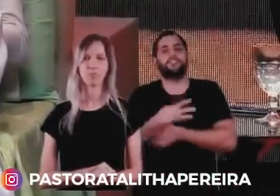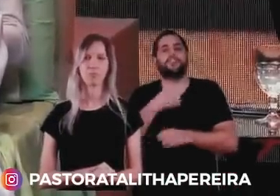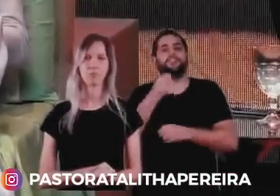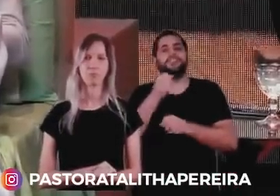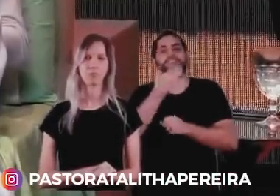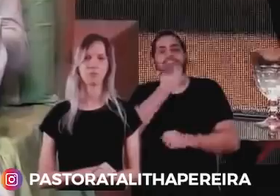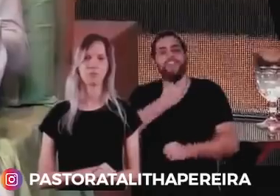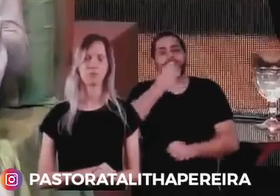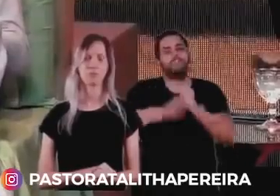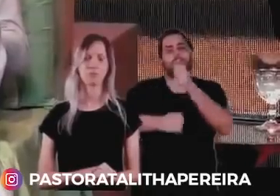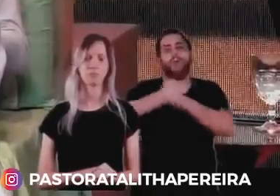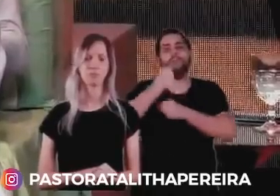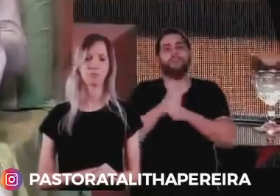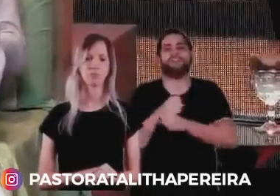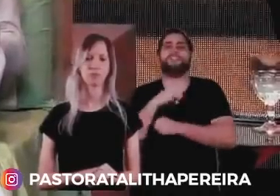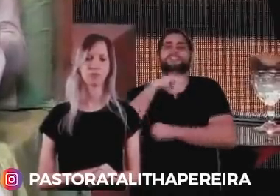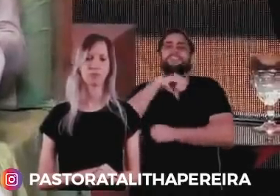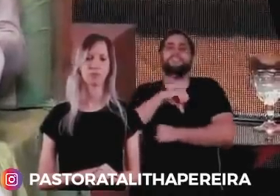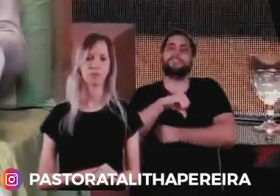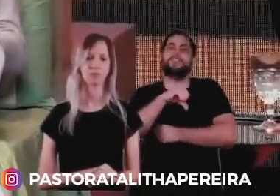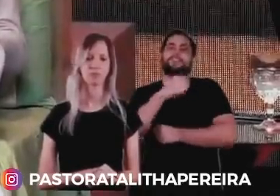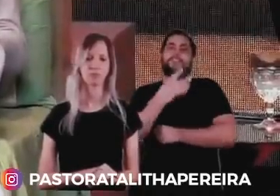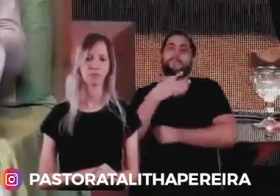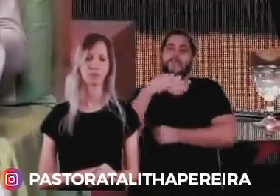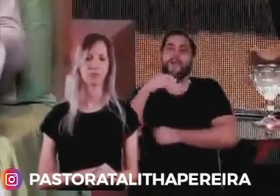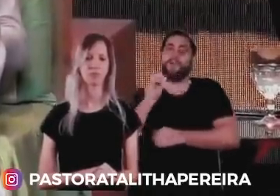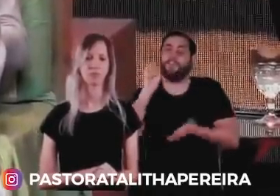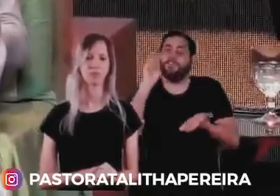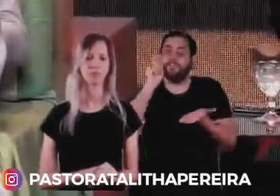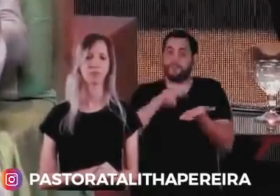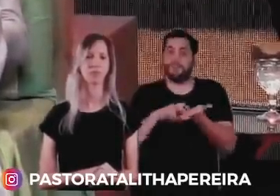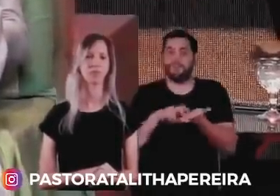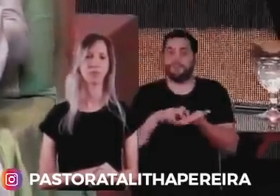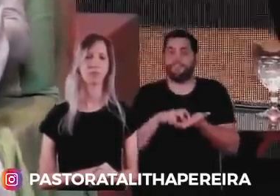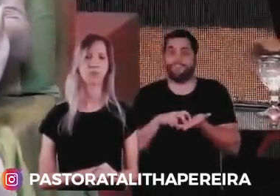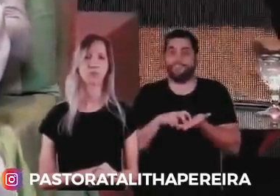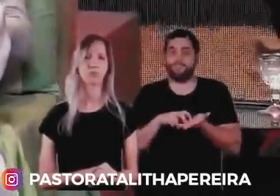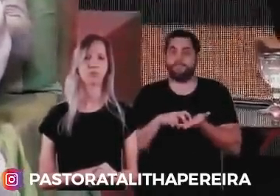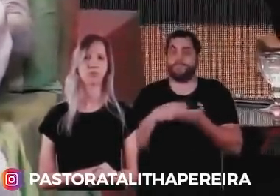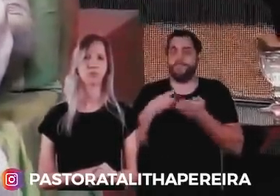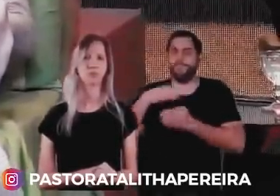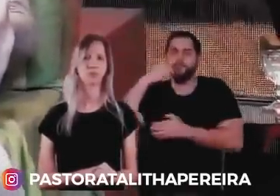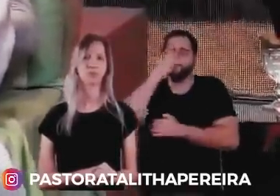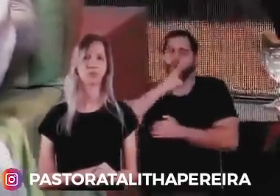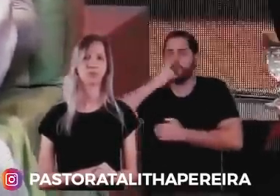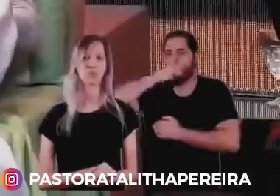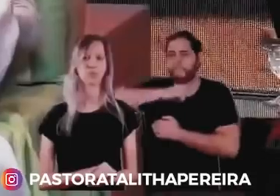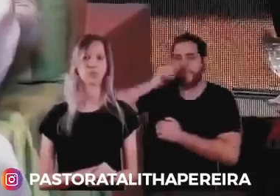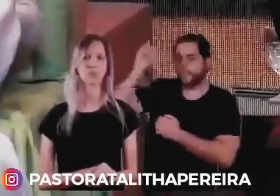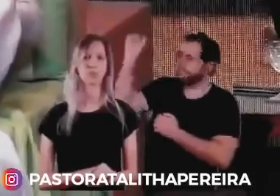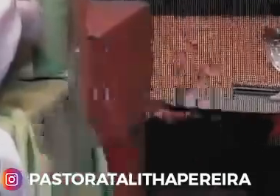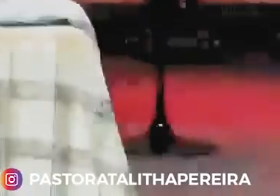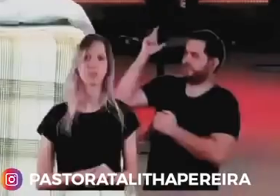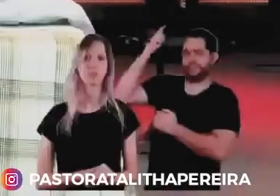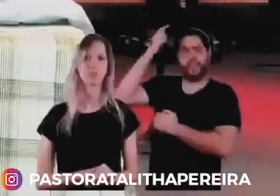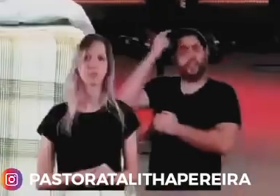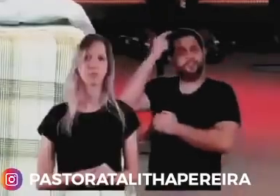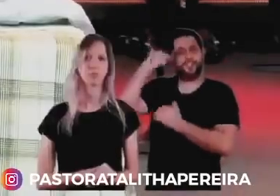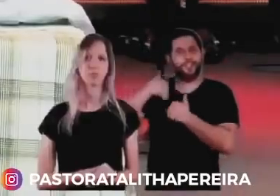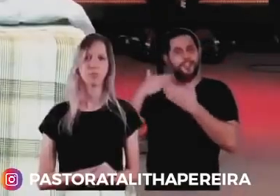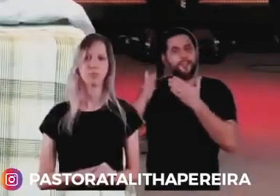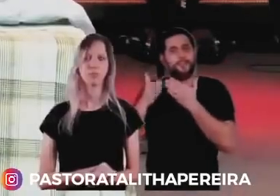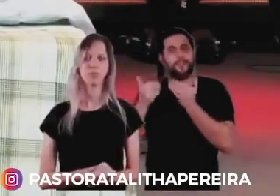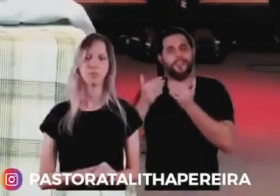ano passado, às 9h40 da manhã, um domingo ensolarado, eu pedi